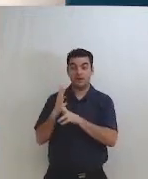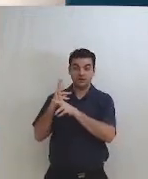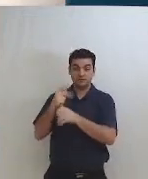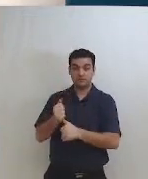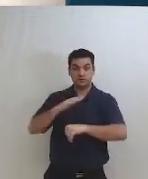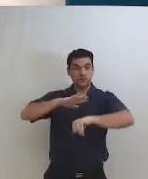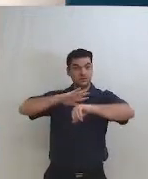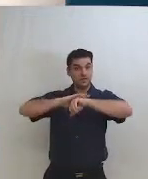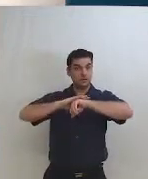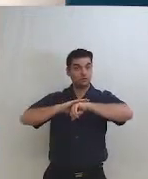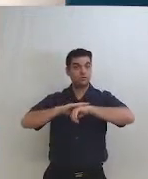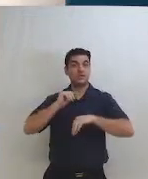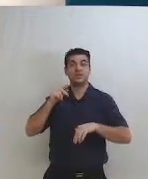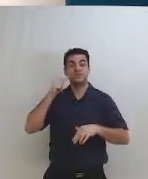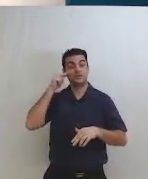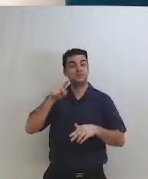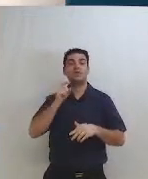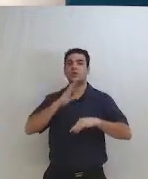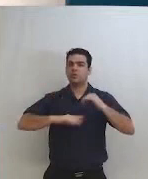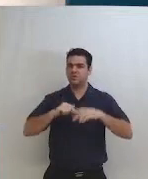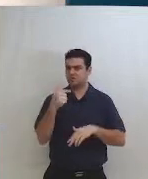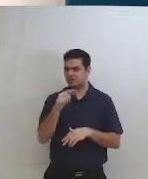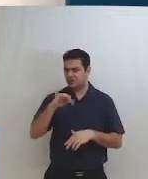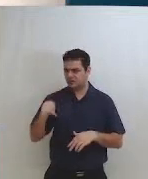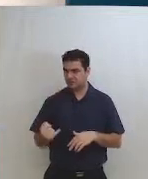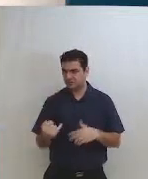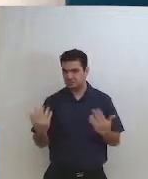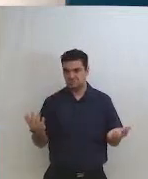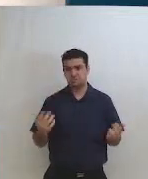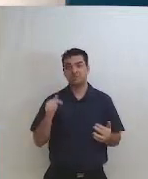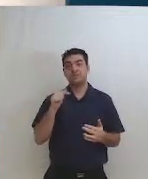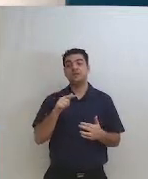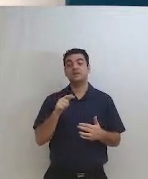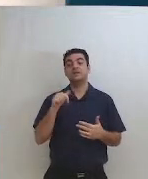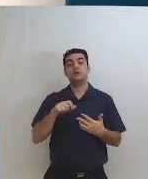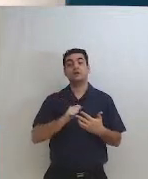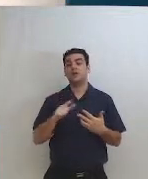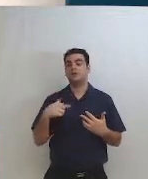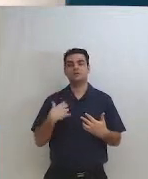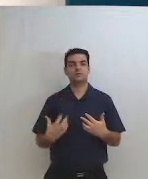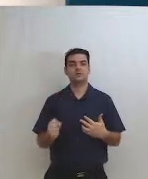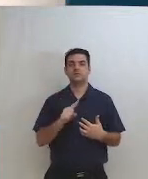competência do STJ, inadmissibilidade. Agravo regimental improvido, senhor presidente.